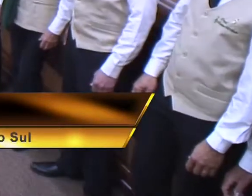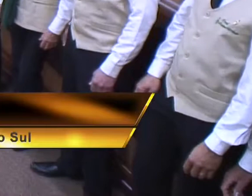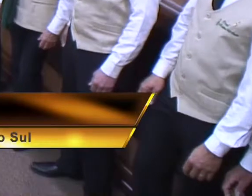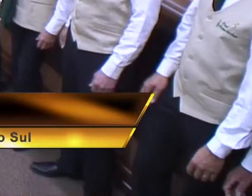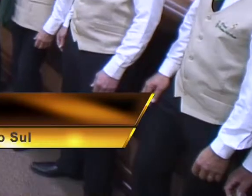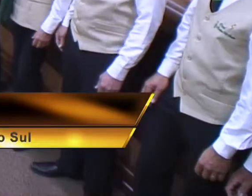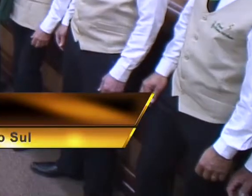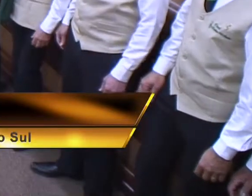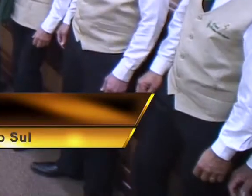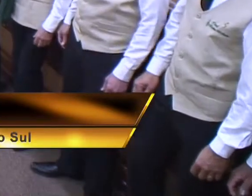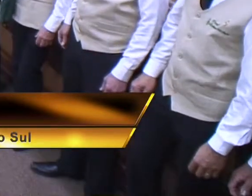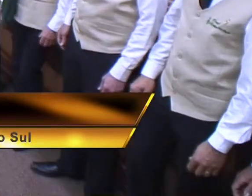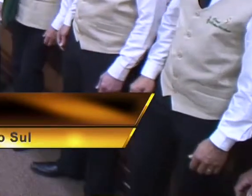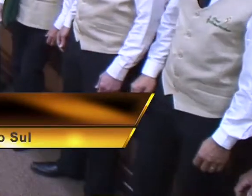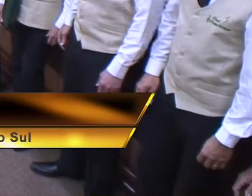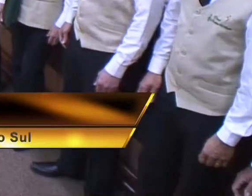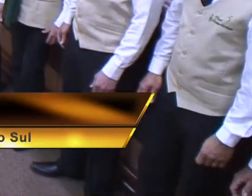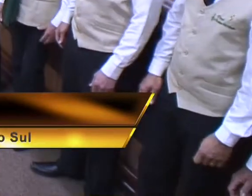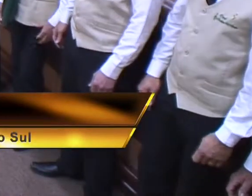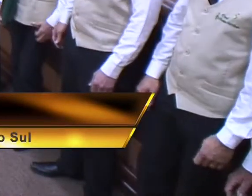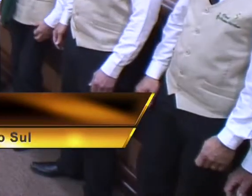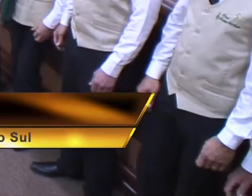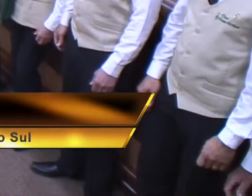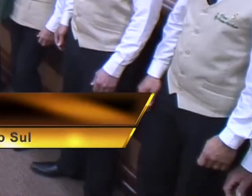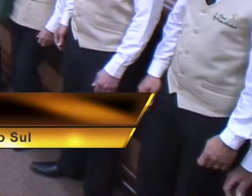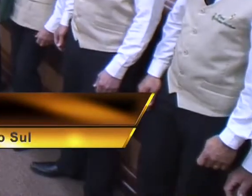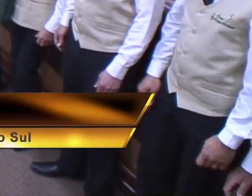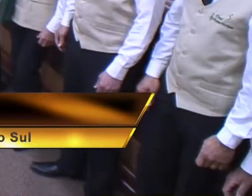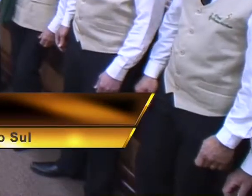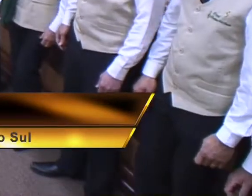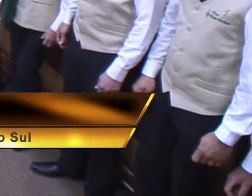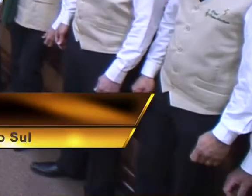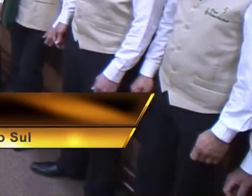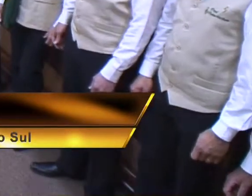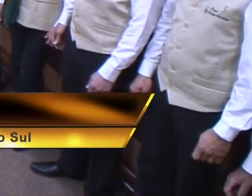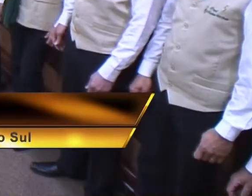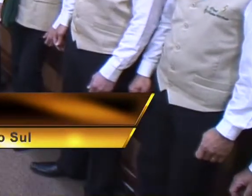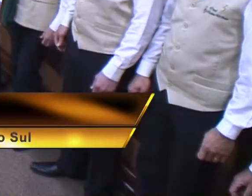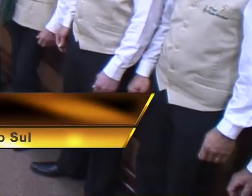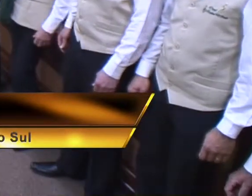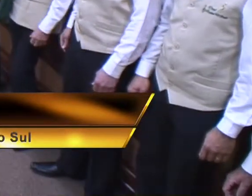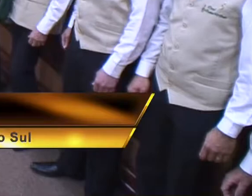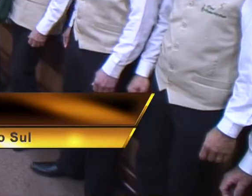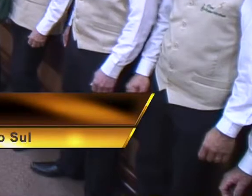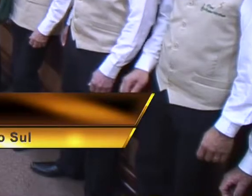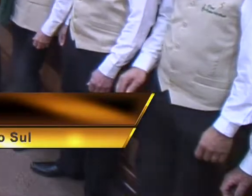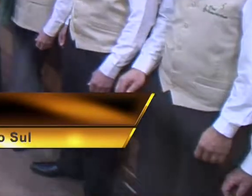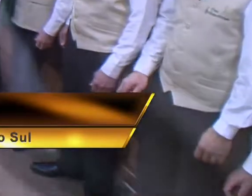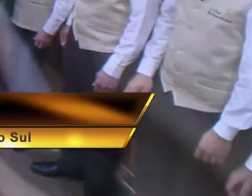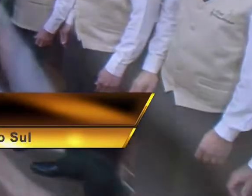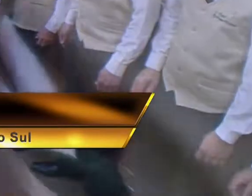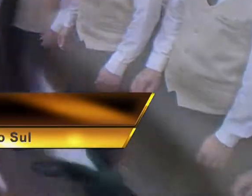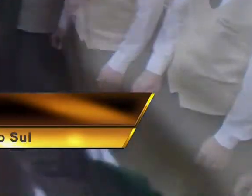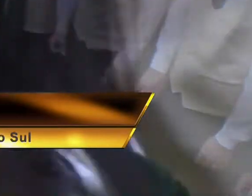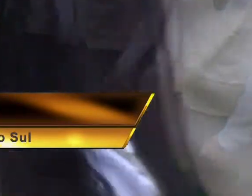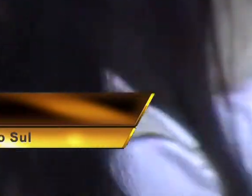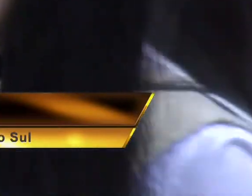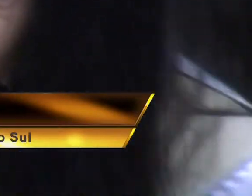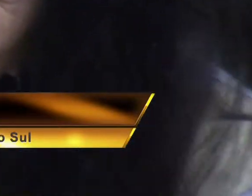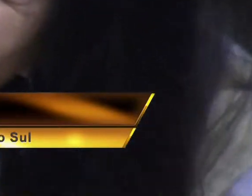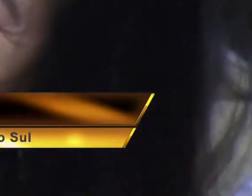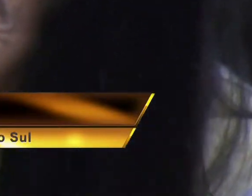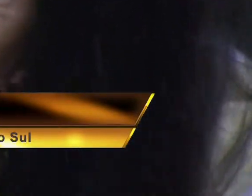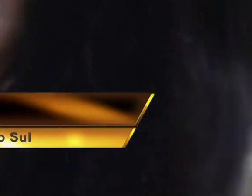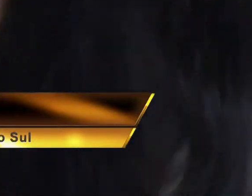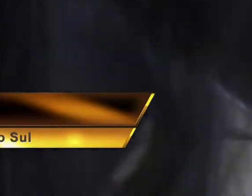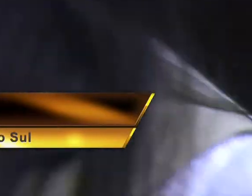manjar e muito vinho e muito canto, e jugo sacro santo, não lhe mancava mais. Salamora,